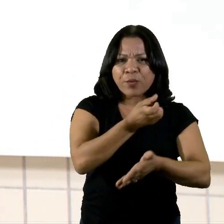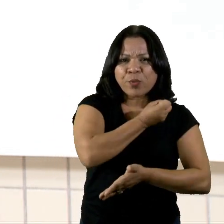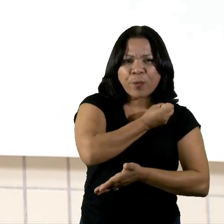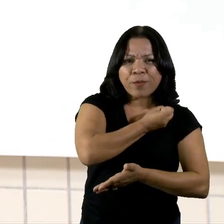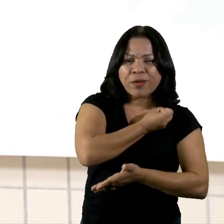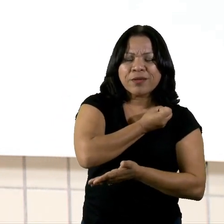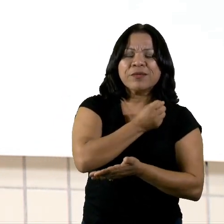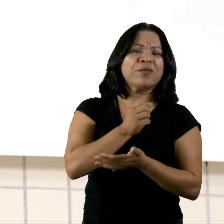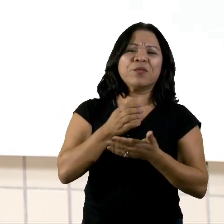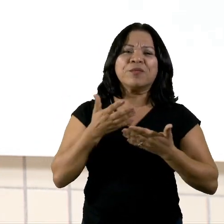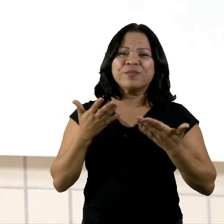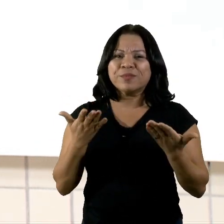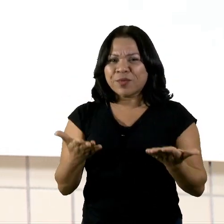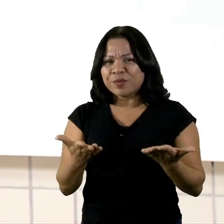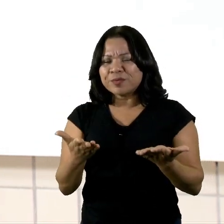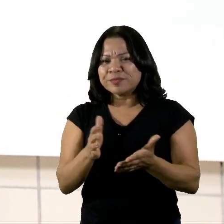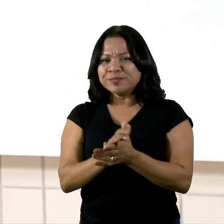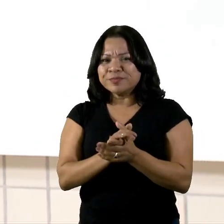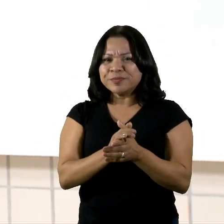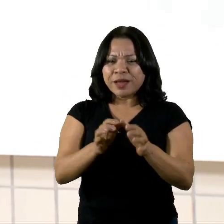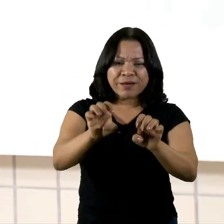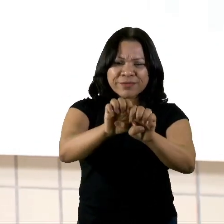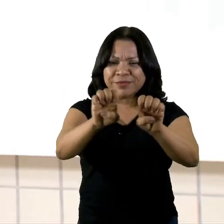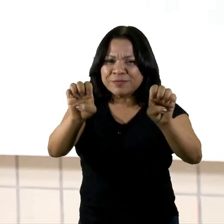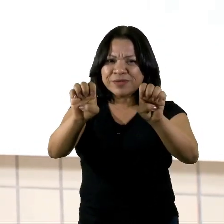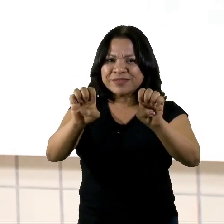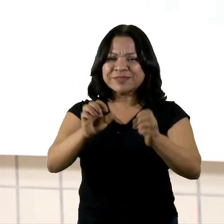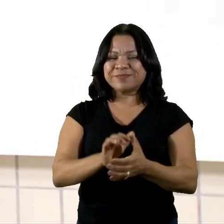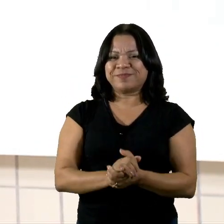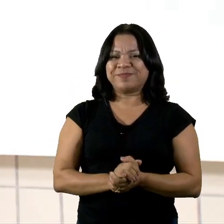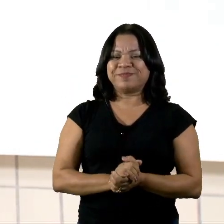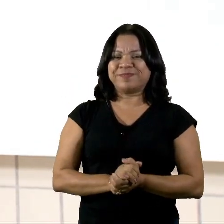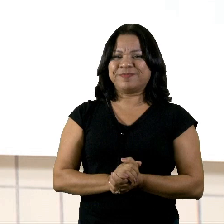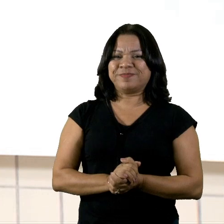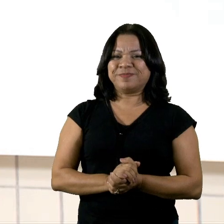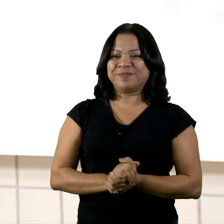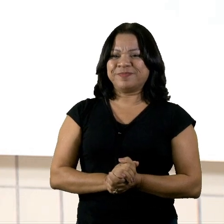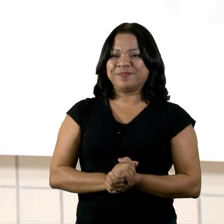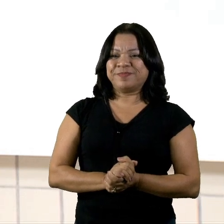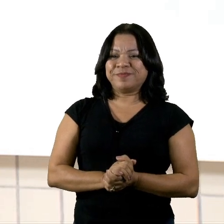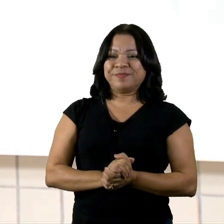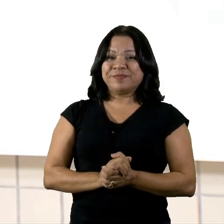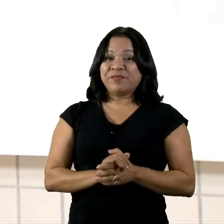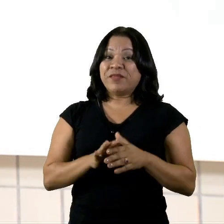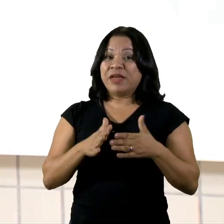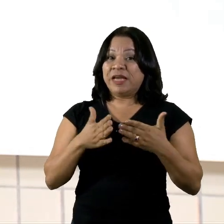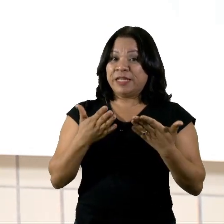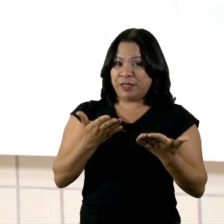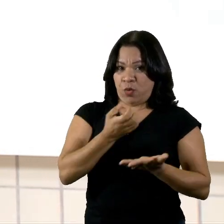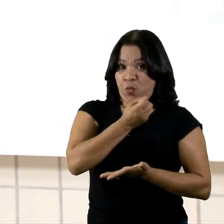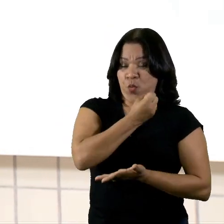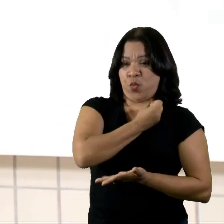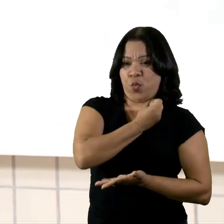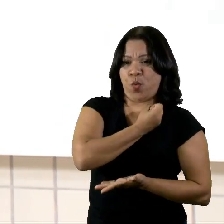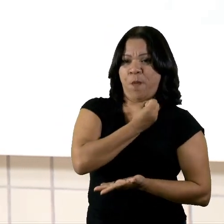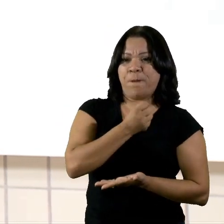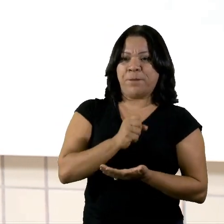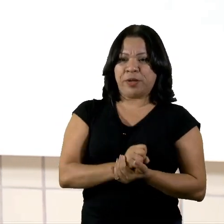coeficiente numérico dessa expressão. Então, no caso aqui, os coeficientes numéricos